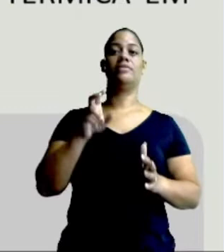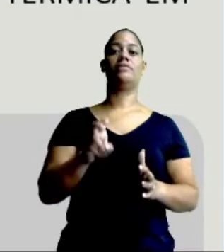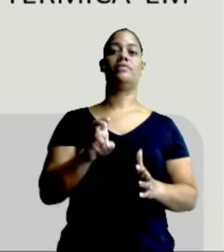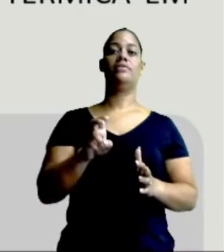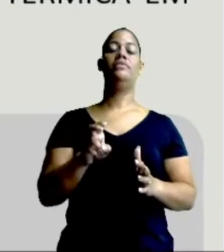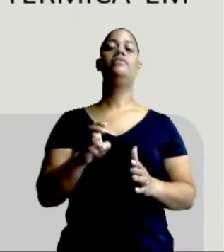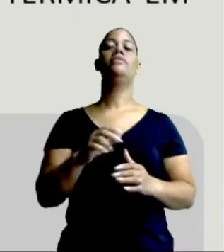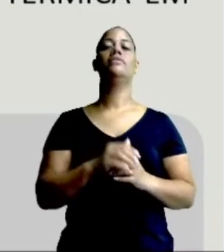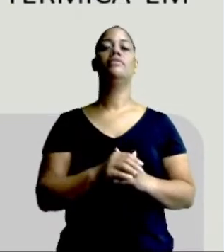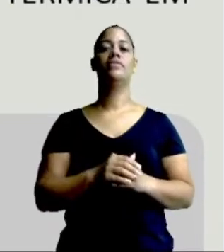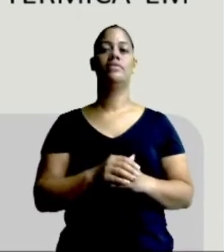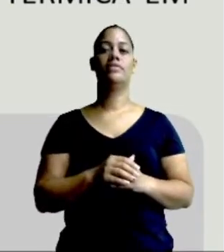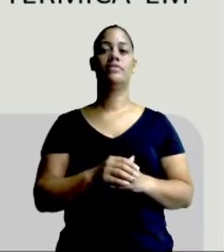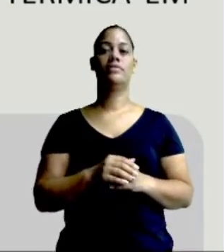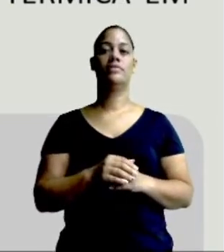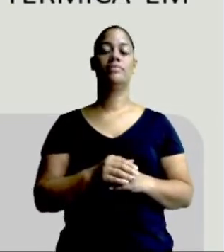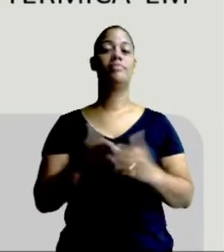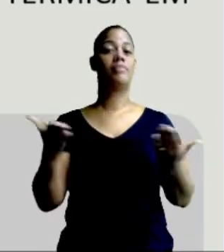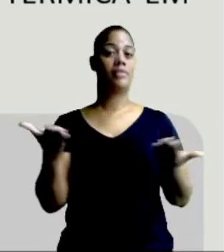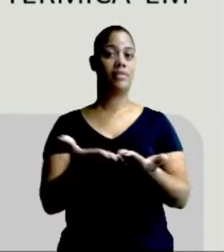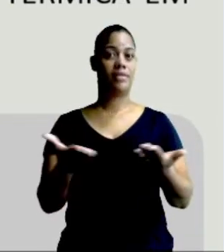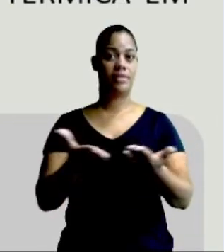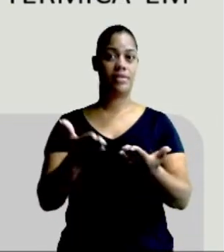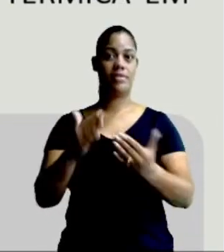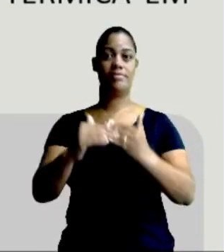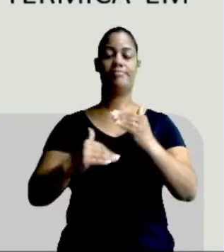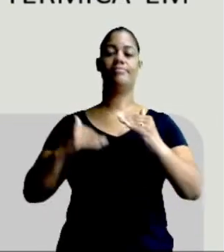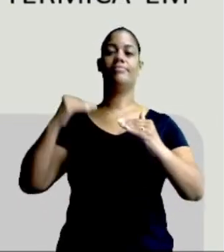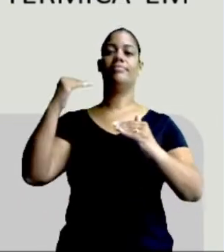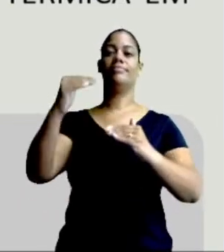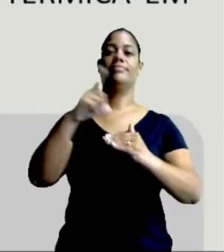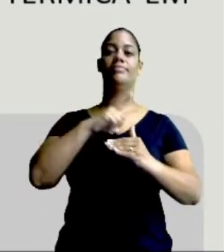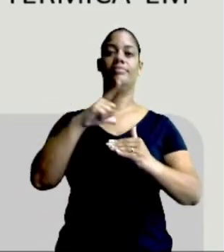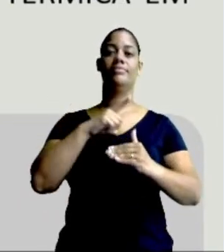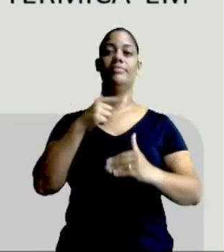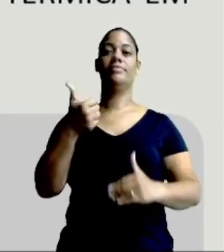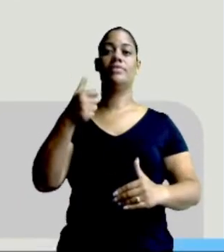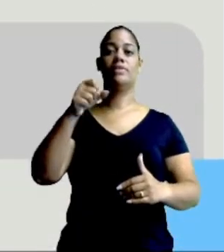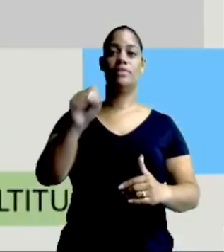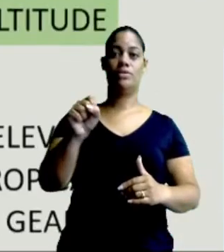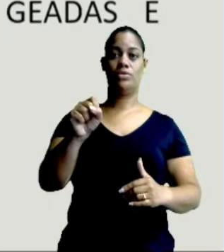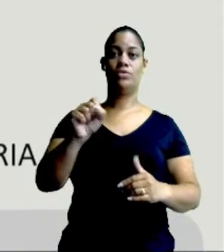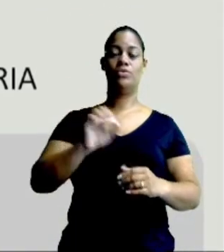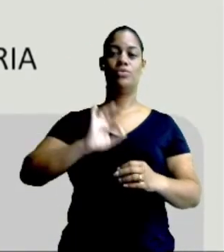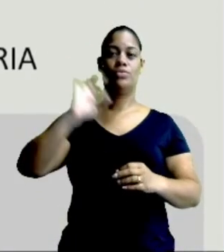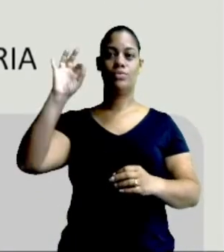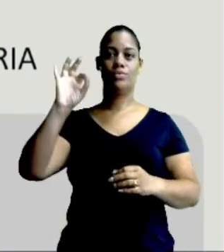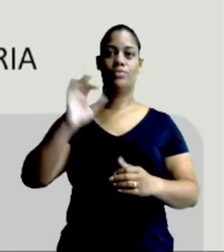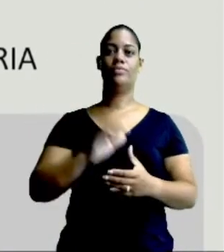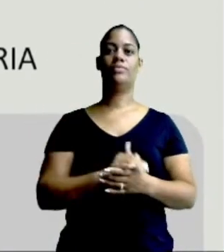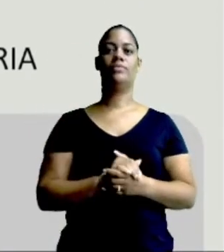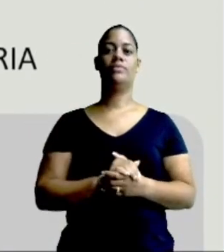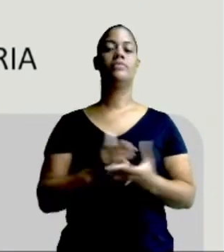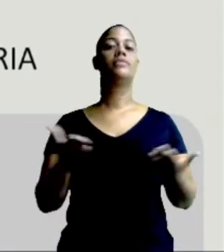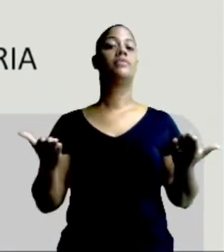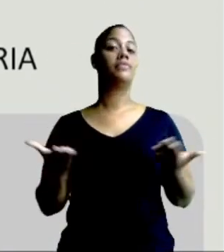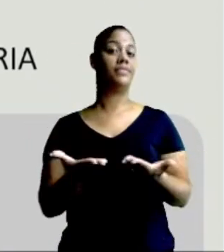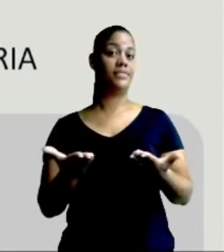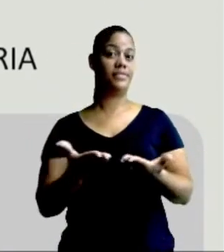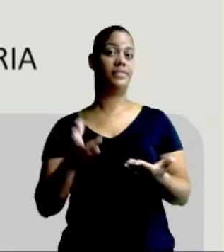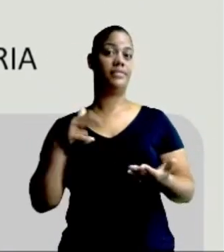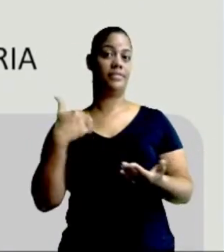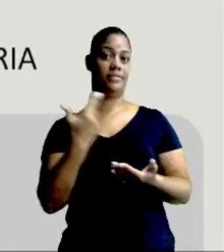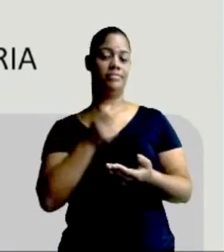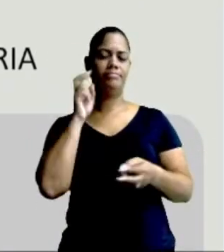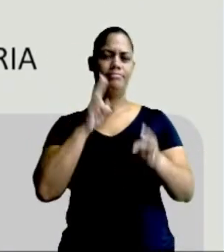de temperatura, no clima tropical de altitude a gente vem com 18 graus. E aí, para